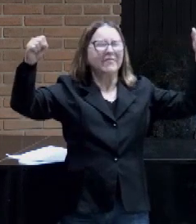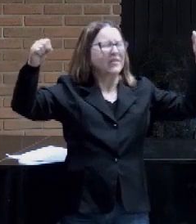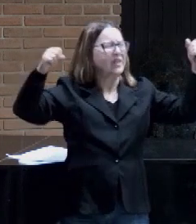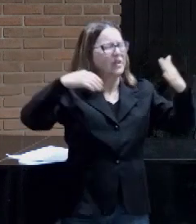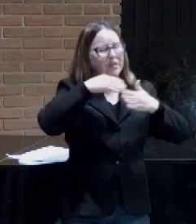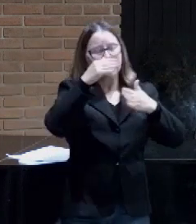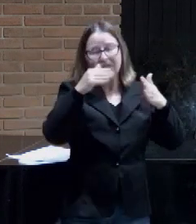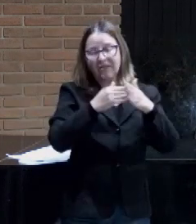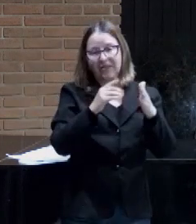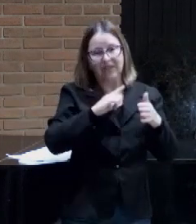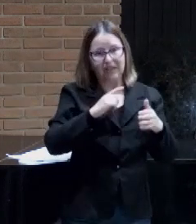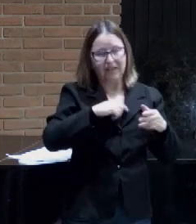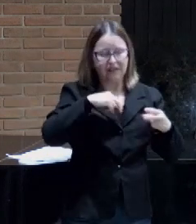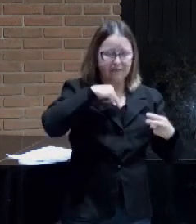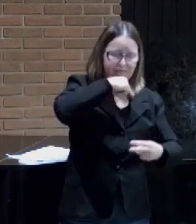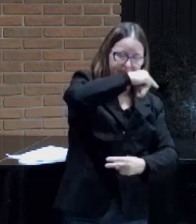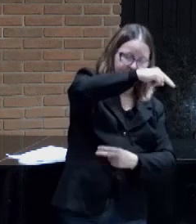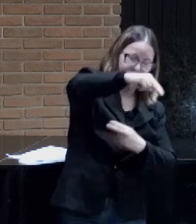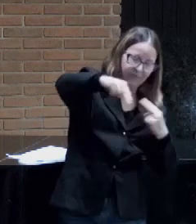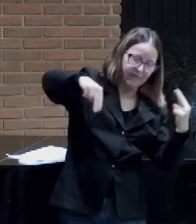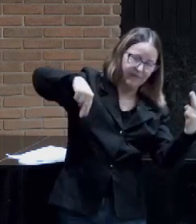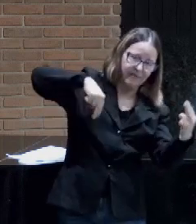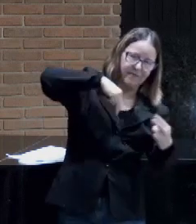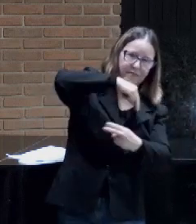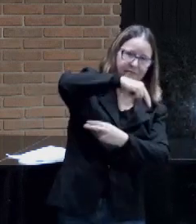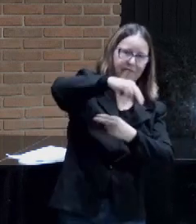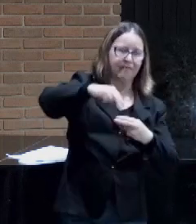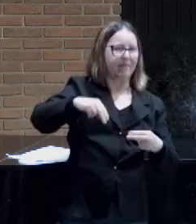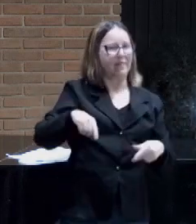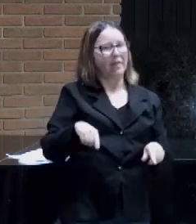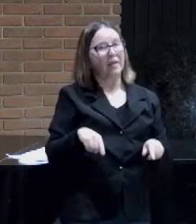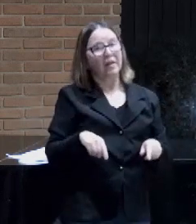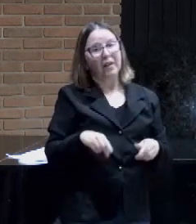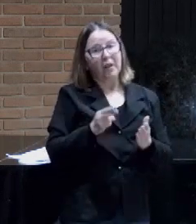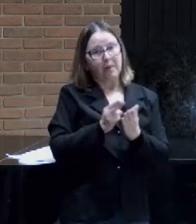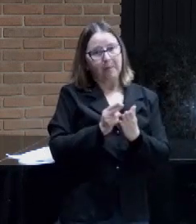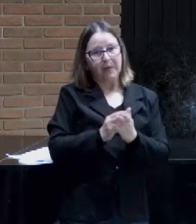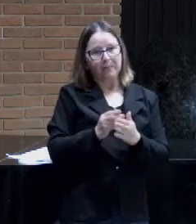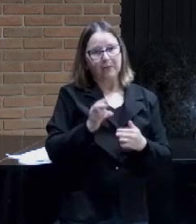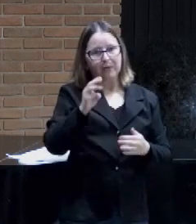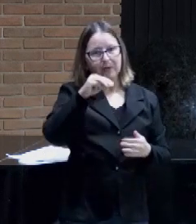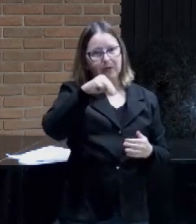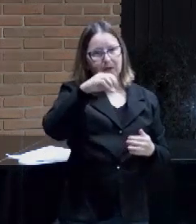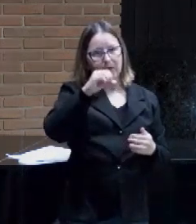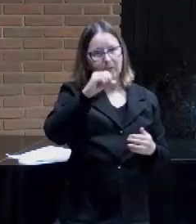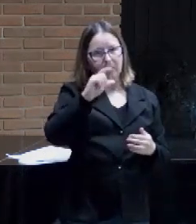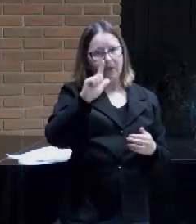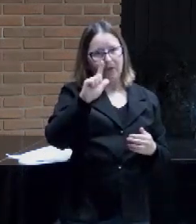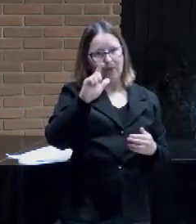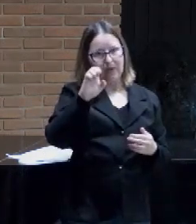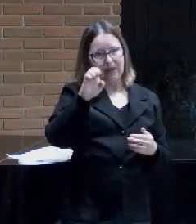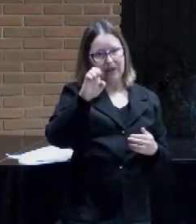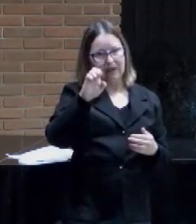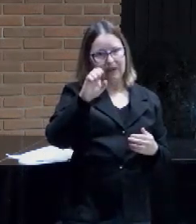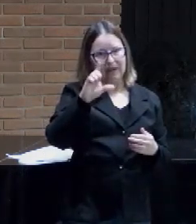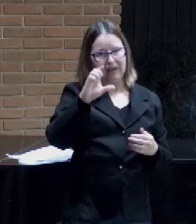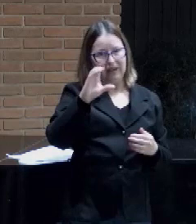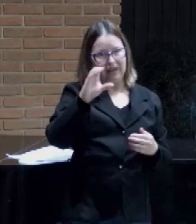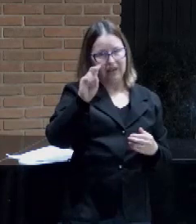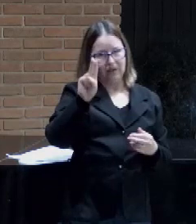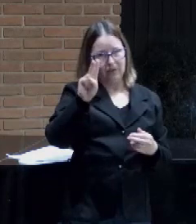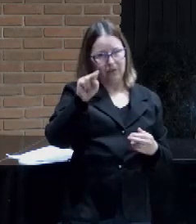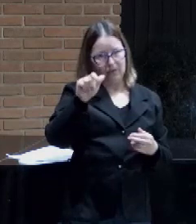universo, até as moléculas que estão no nosso corpo neste momento, ele governa. E quando nós não obedecemos ao